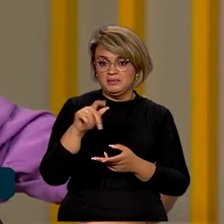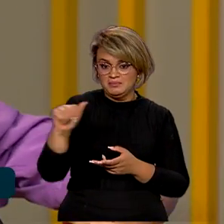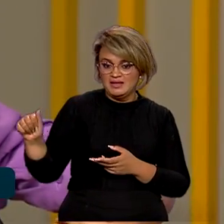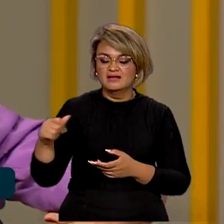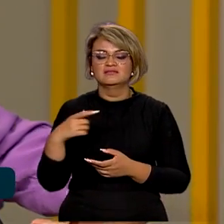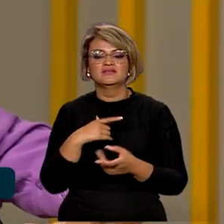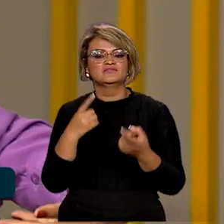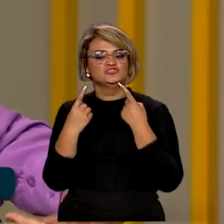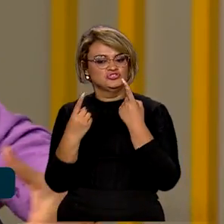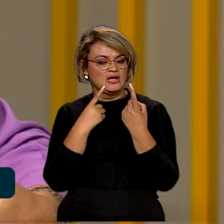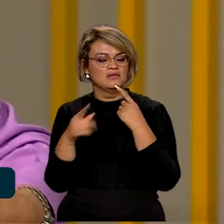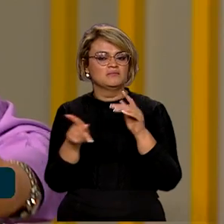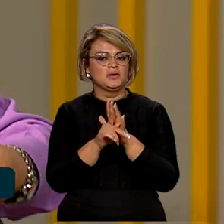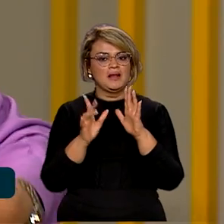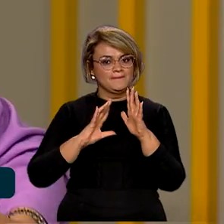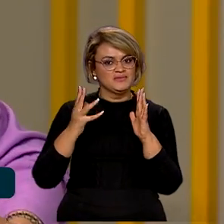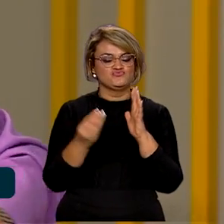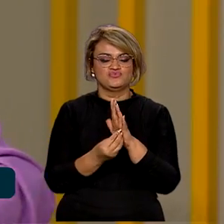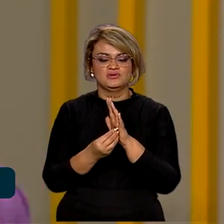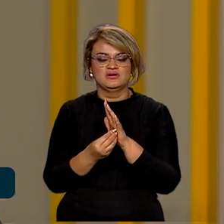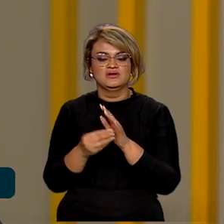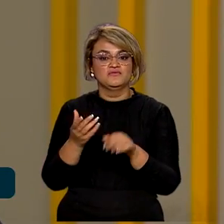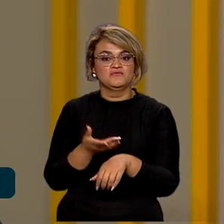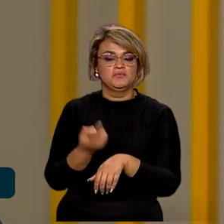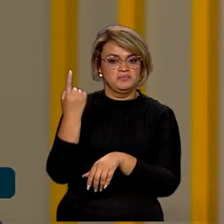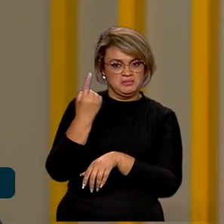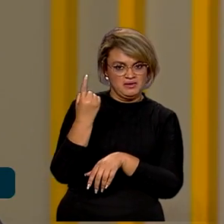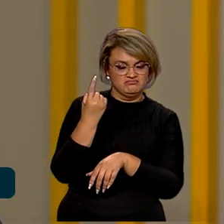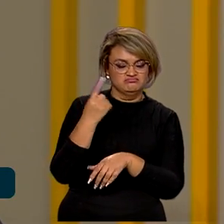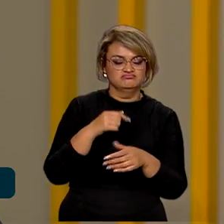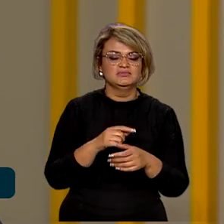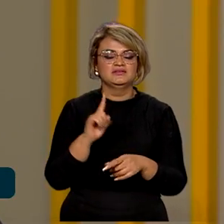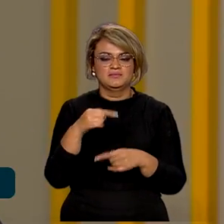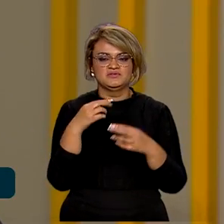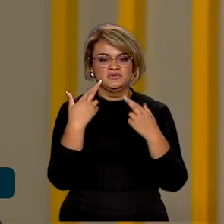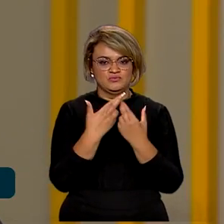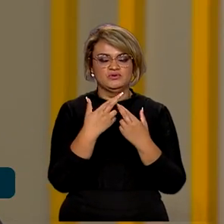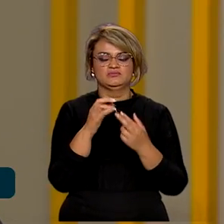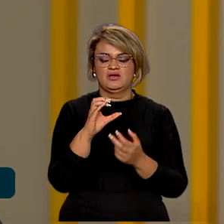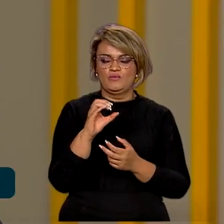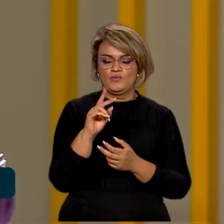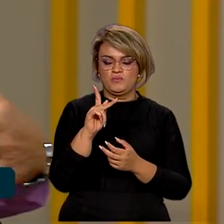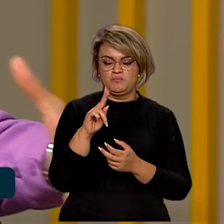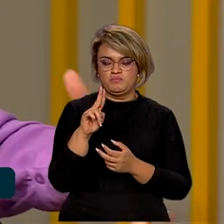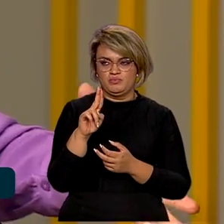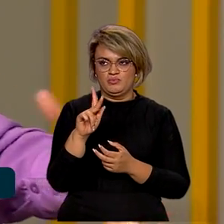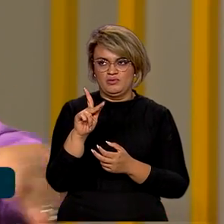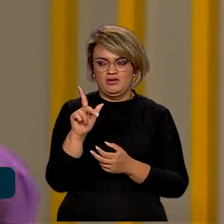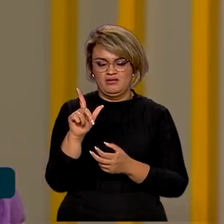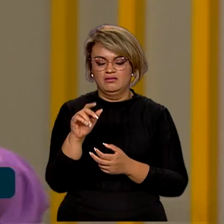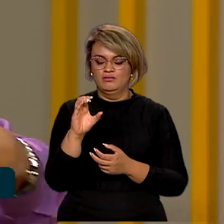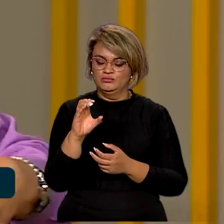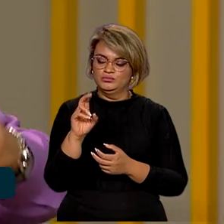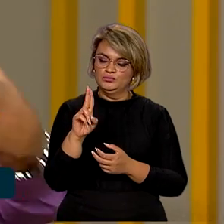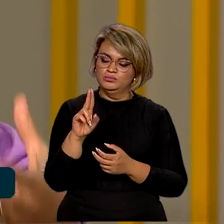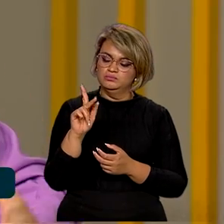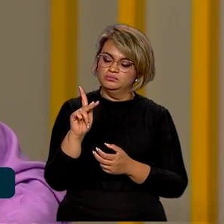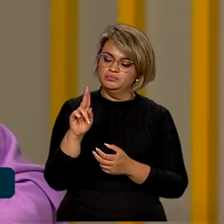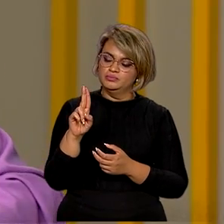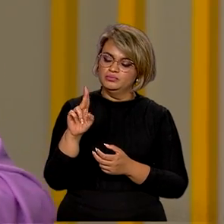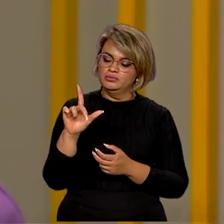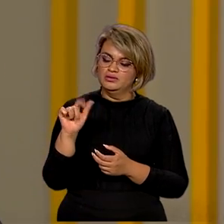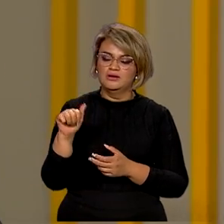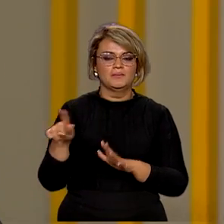os diálogos amazônicos agora, que antecederam a cúpula da Amazônia, essa Semana da Juventude, que é uma semana bastante longa, mas